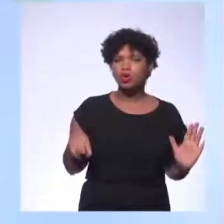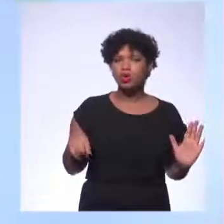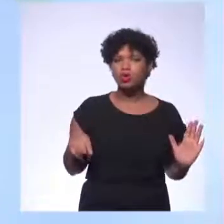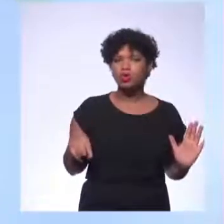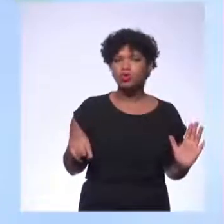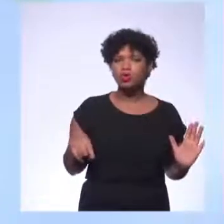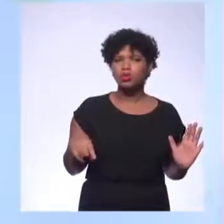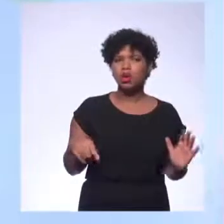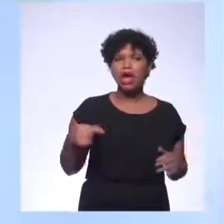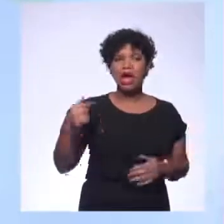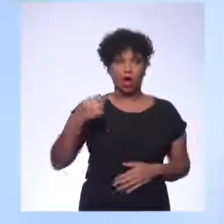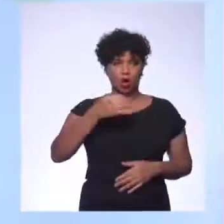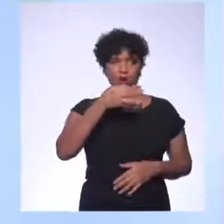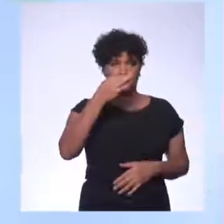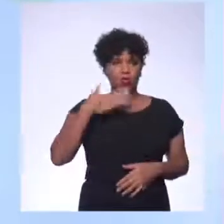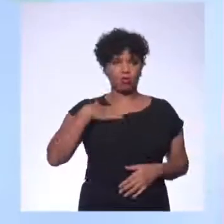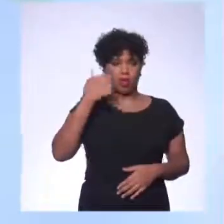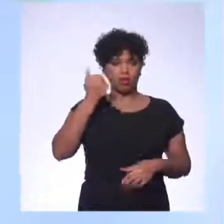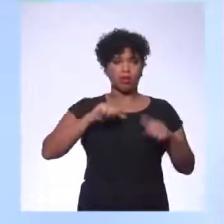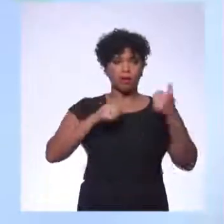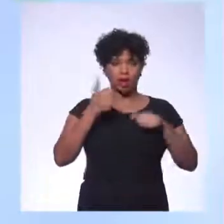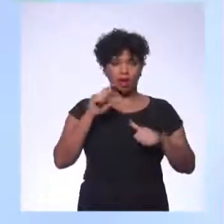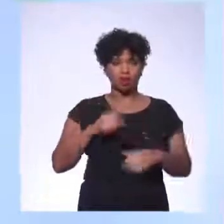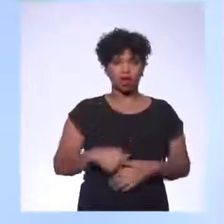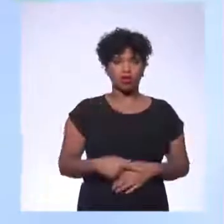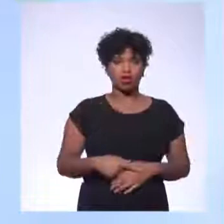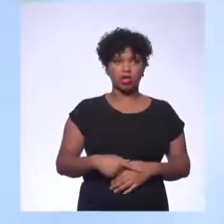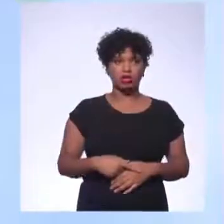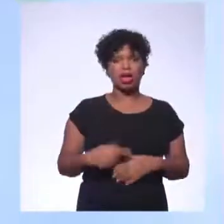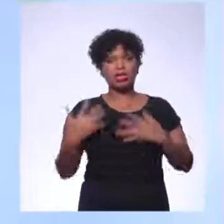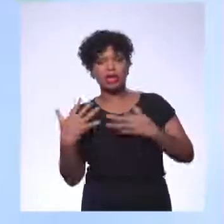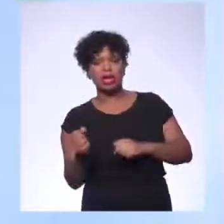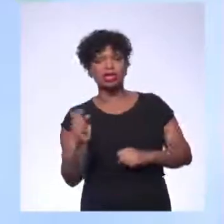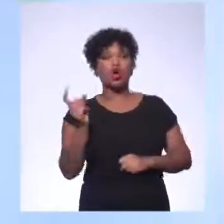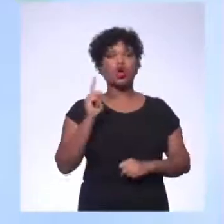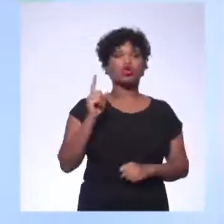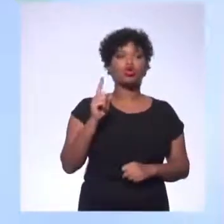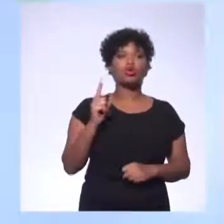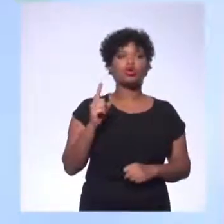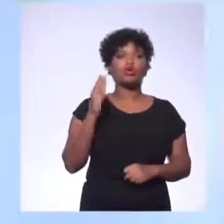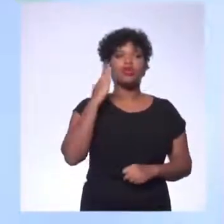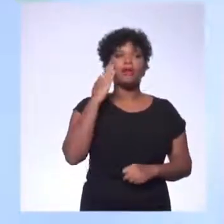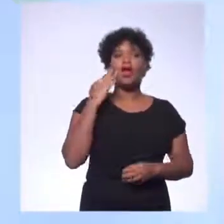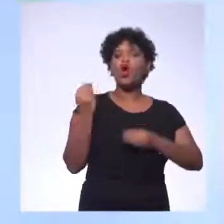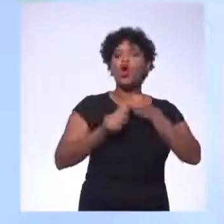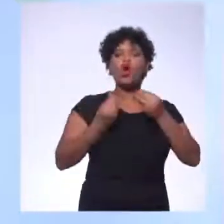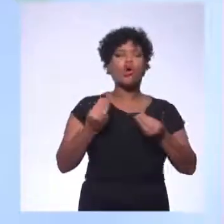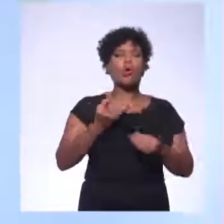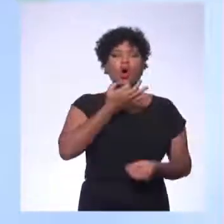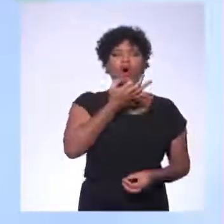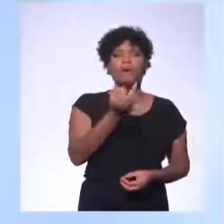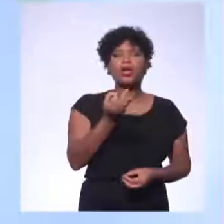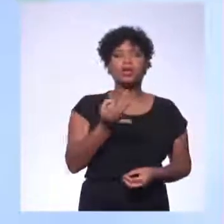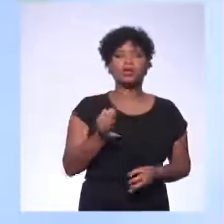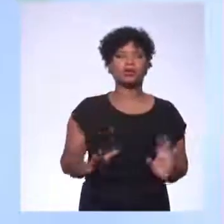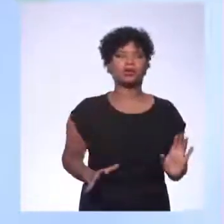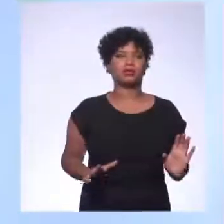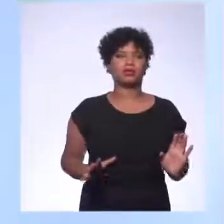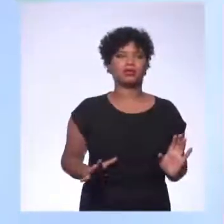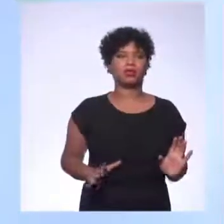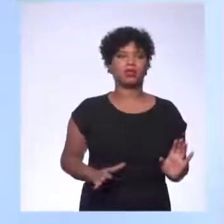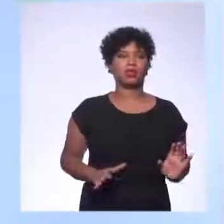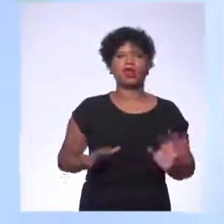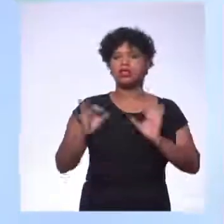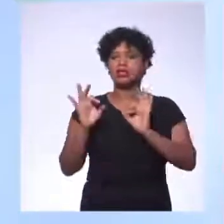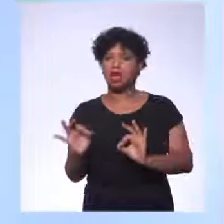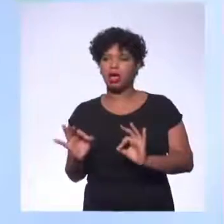né? Eu não avalio tanto a postura, se ele é contra ou é a favor de alguma coisa, mas como ele defende. Sim. Então não é, eles acham assim, é